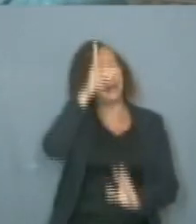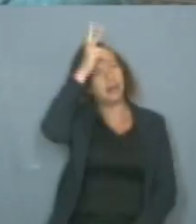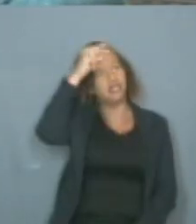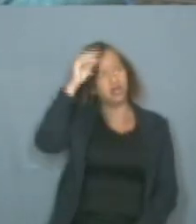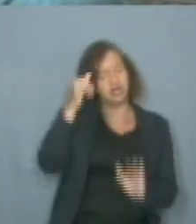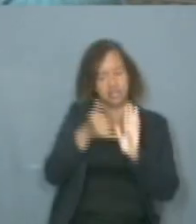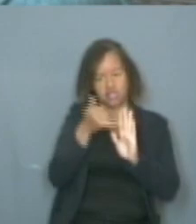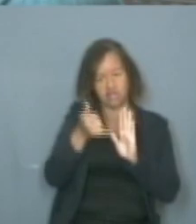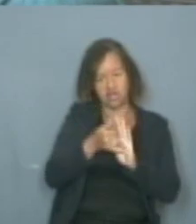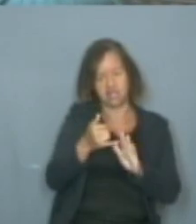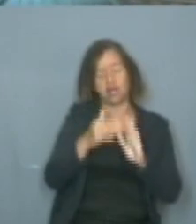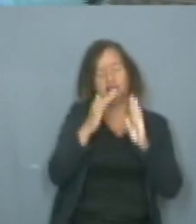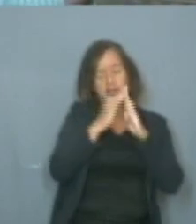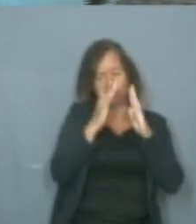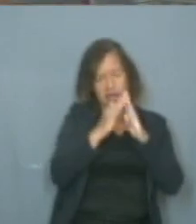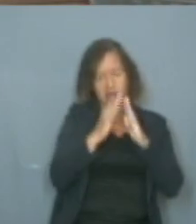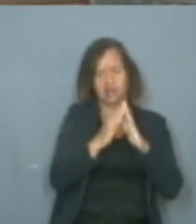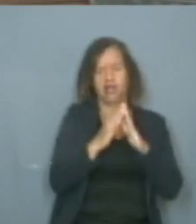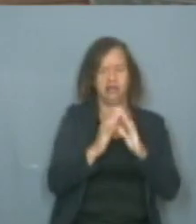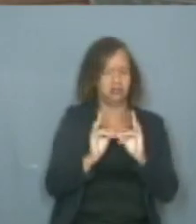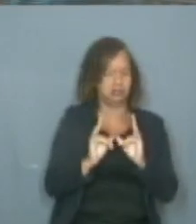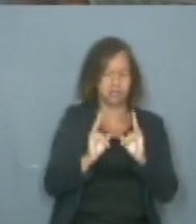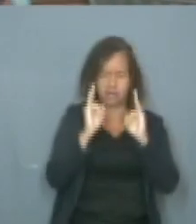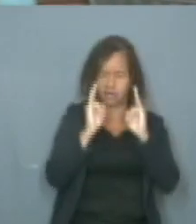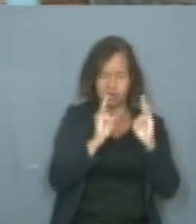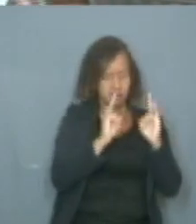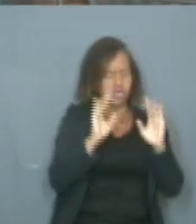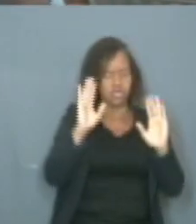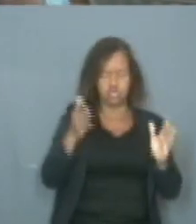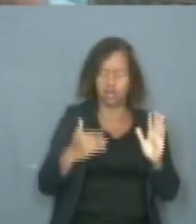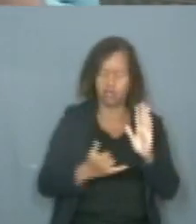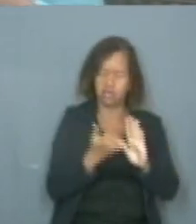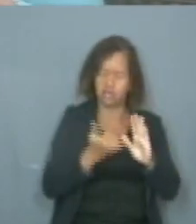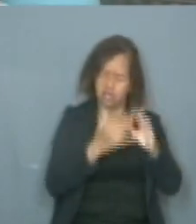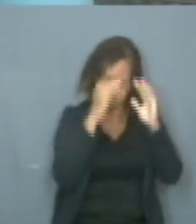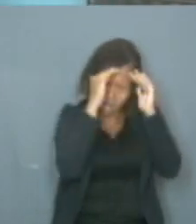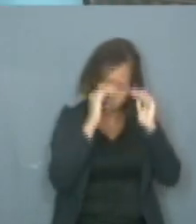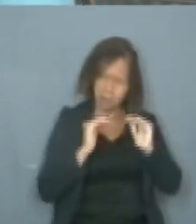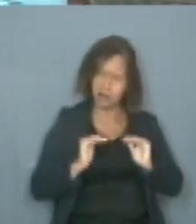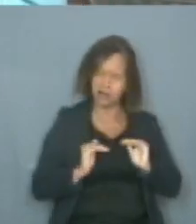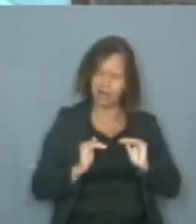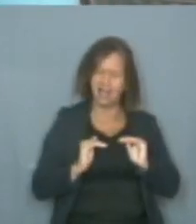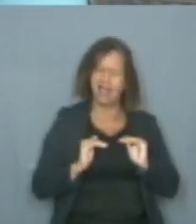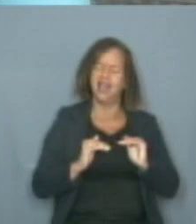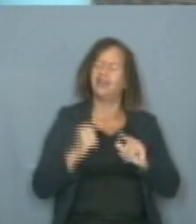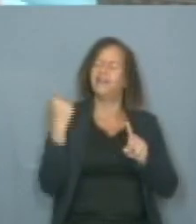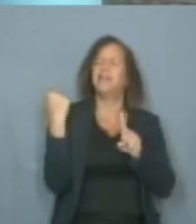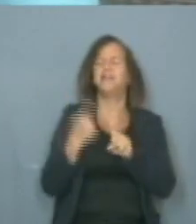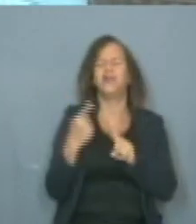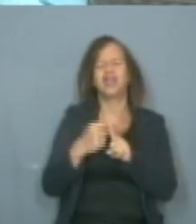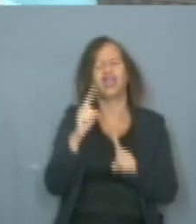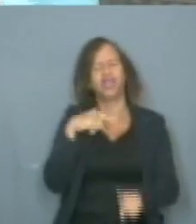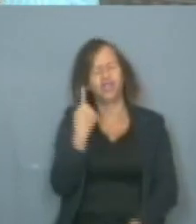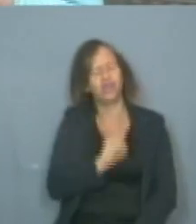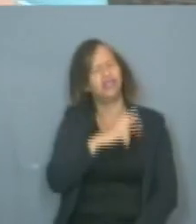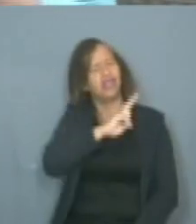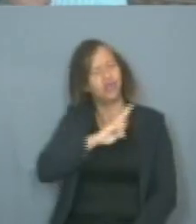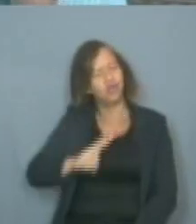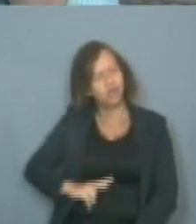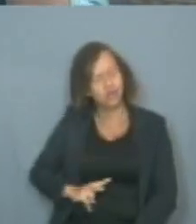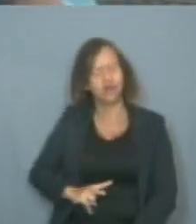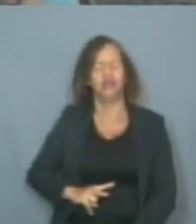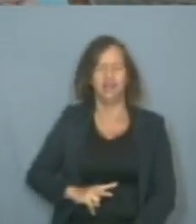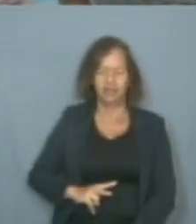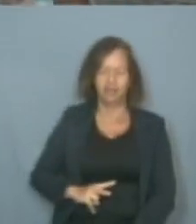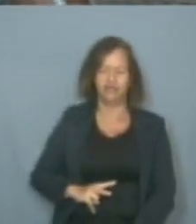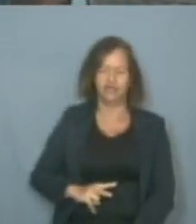se cadastrar no programa habitacional, ela é cadastrada, ela já é respeitada. Agora, por que que nós, vereadores dessa casa, vamos